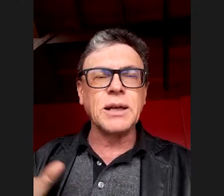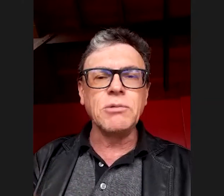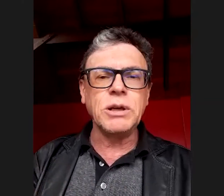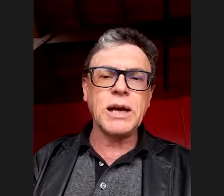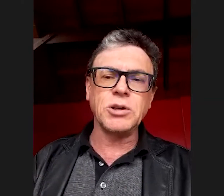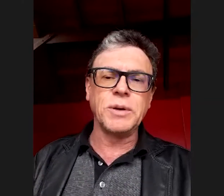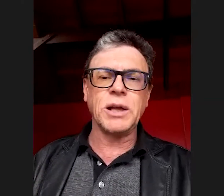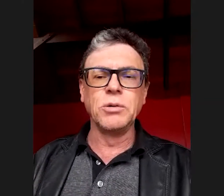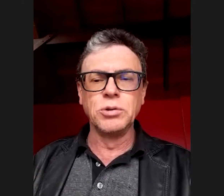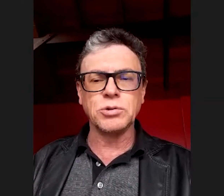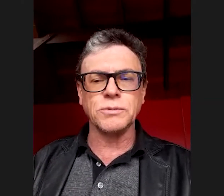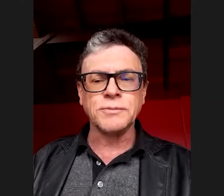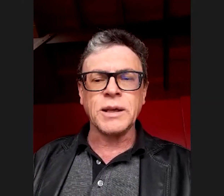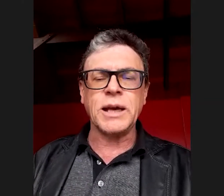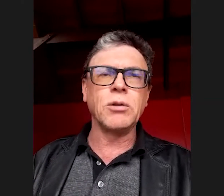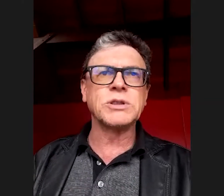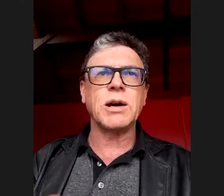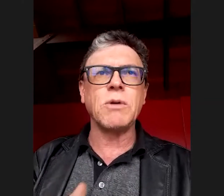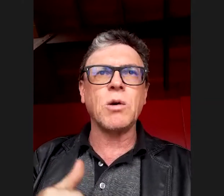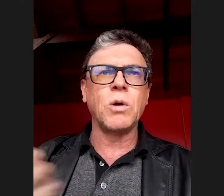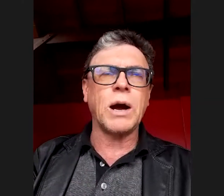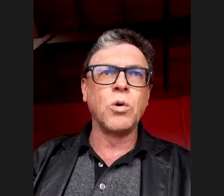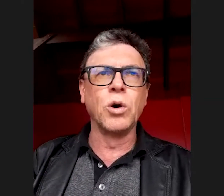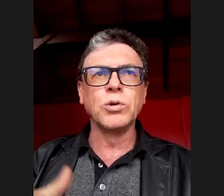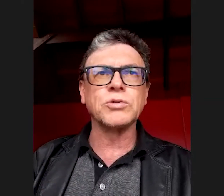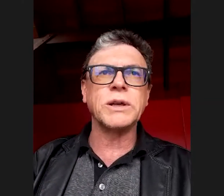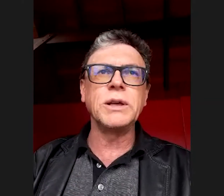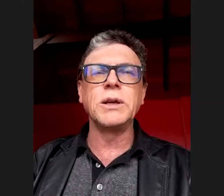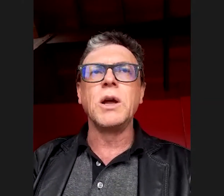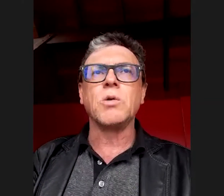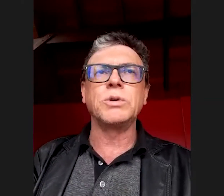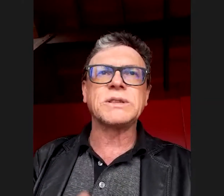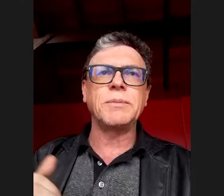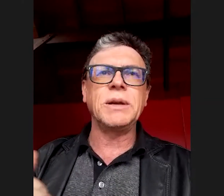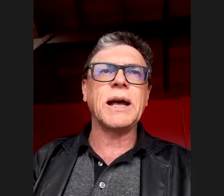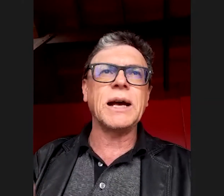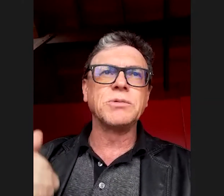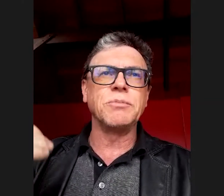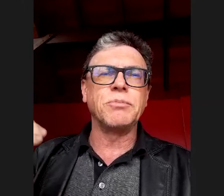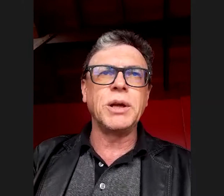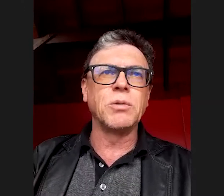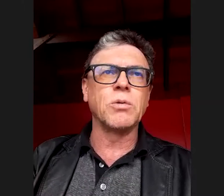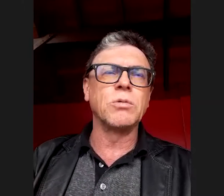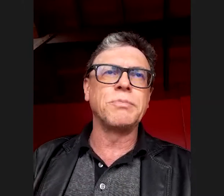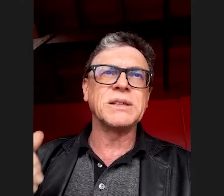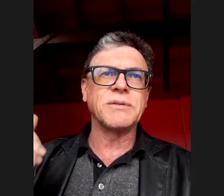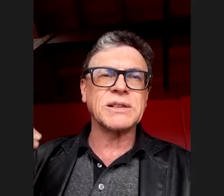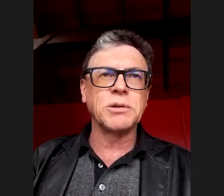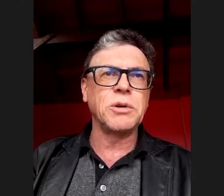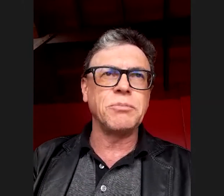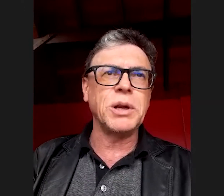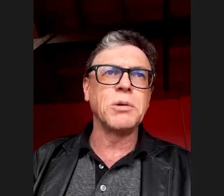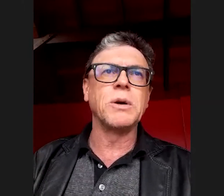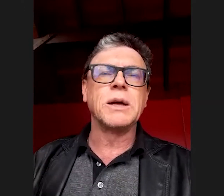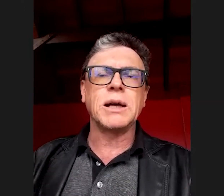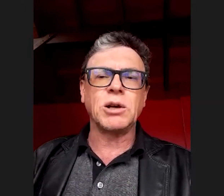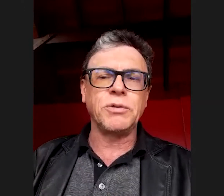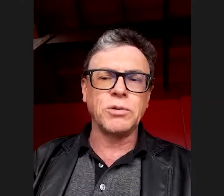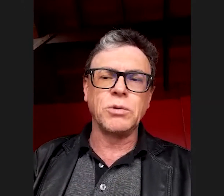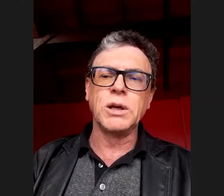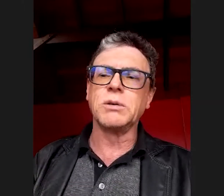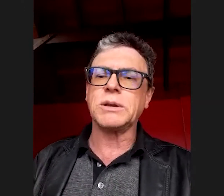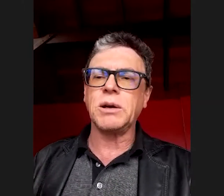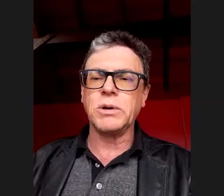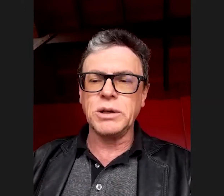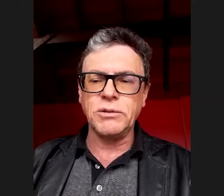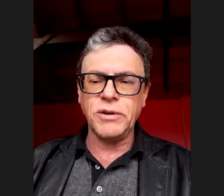trazer a tranquilidade ao metalúrgico, que é negociar acordos aí com estabilidade do emprego, com preservação do emprego até o final